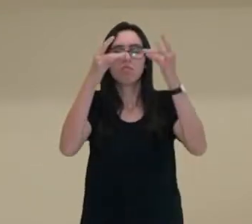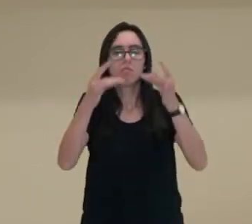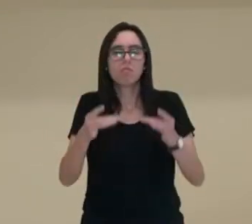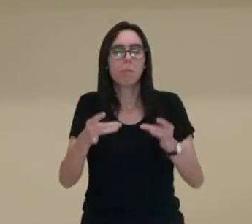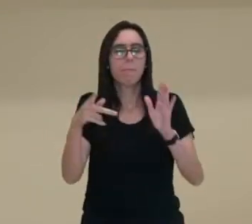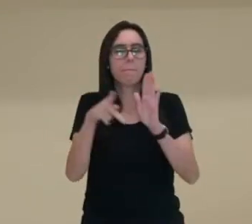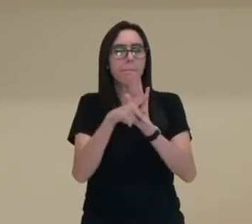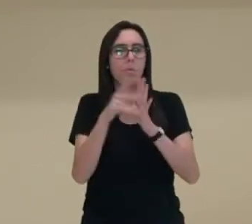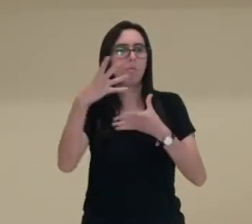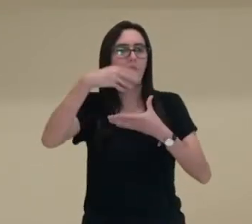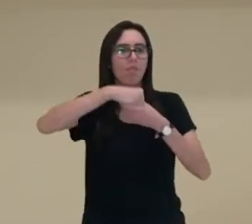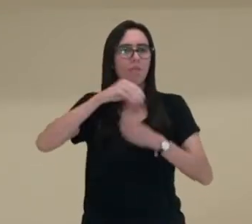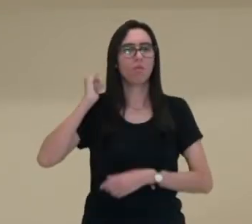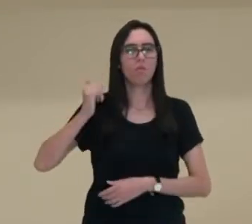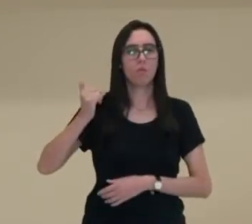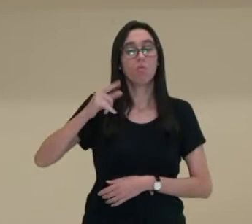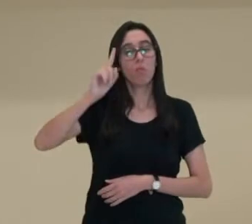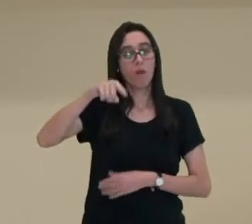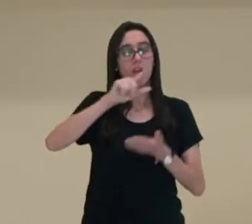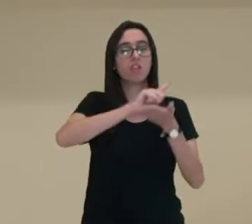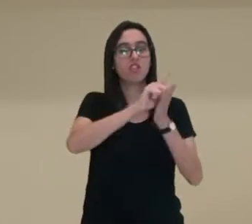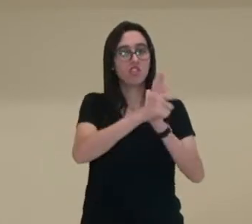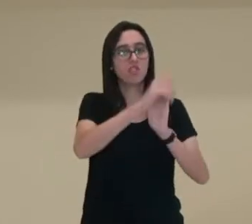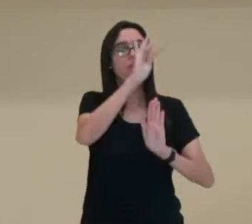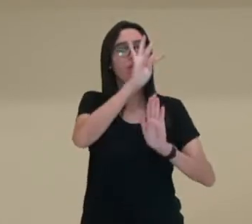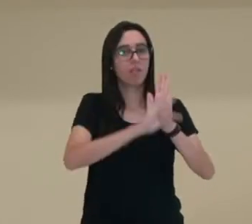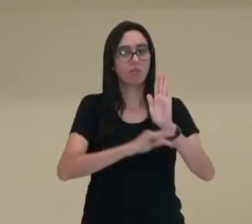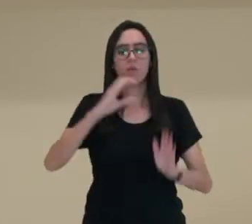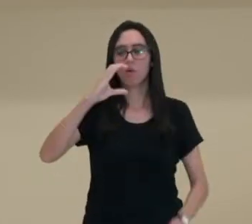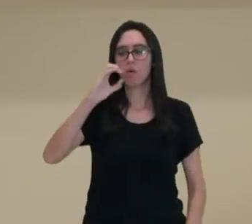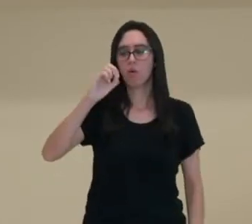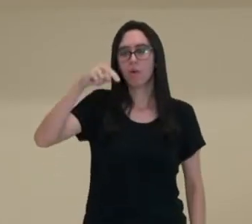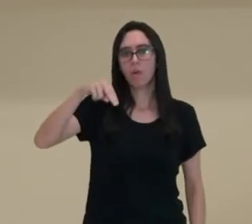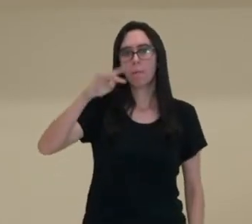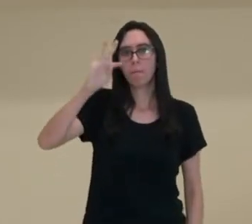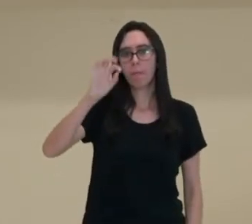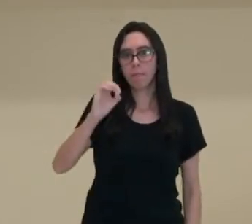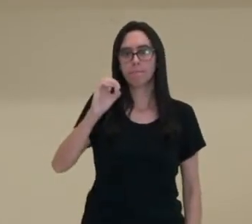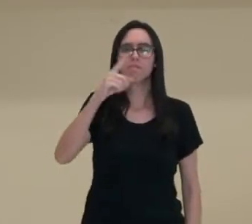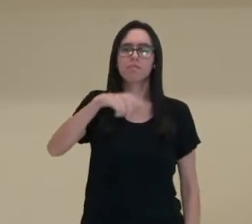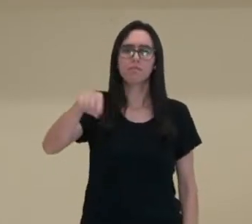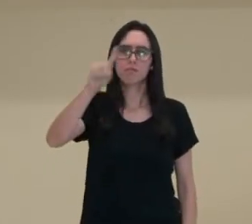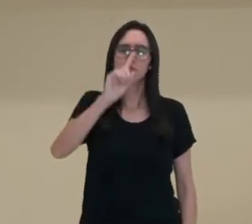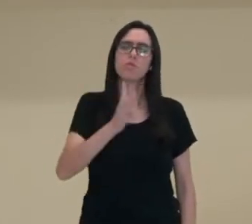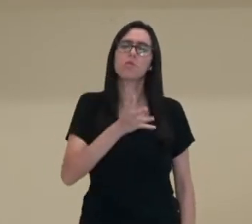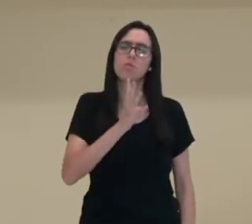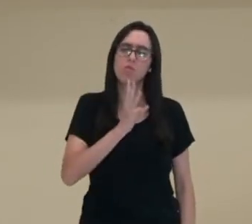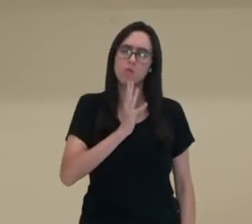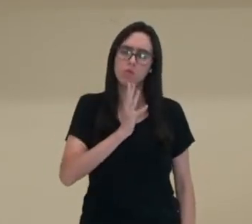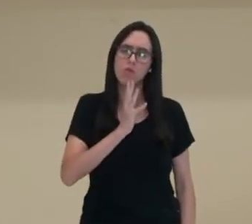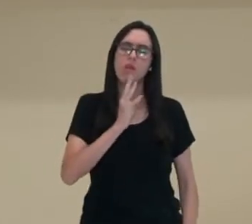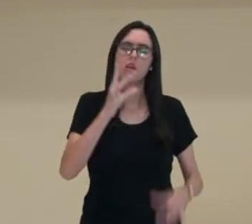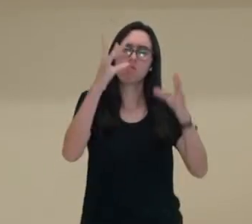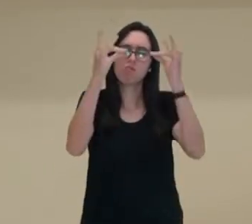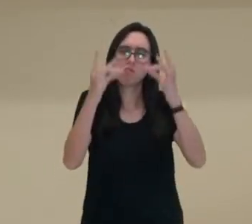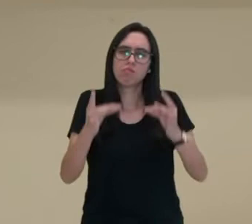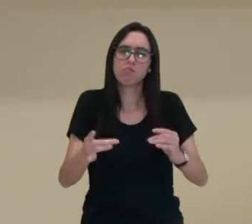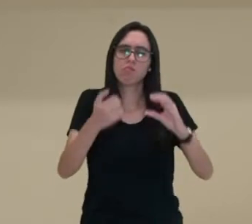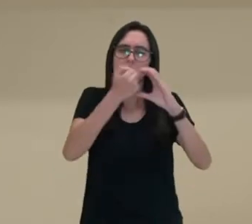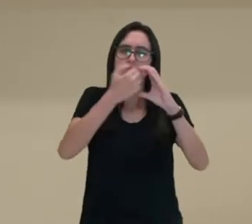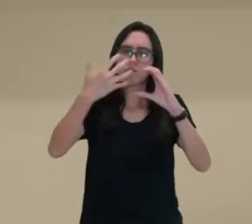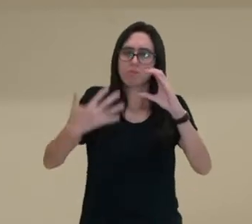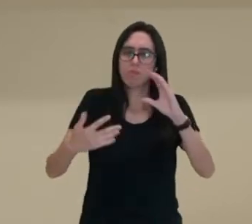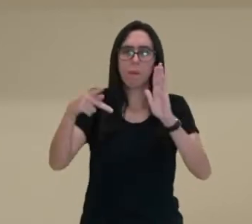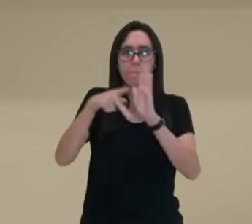que constituem este gênero literário, o conto. Vocês já são familiarizados com os elementos da narrativa, lembrando que o